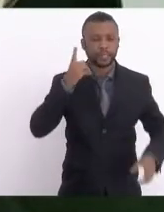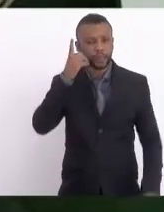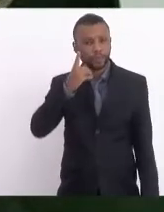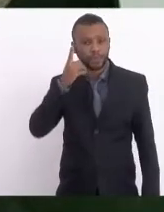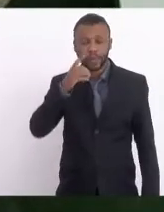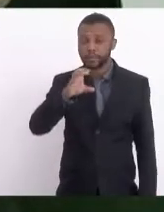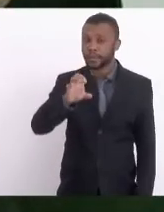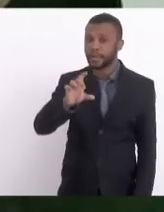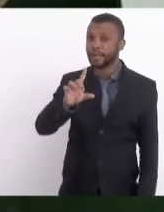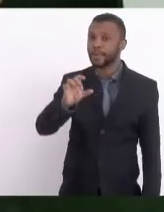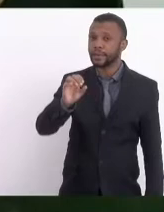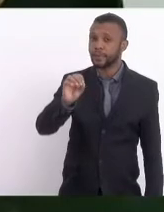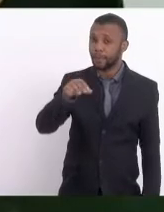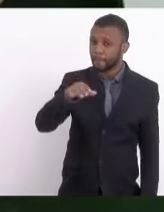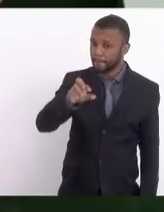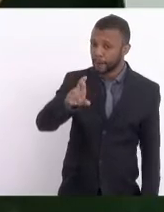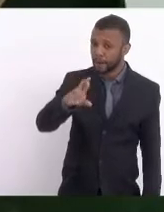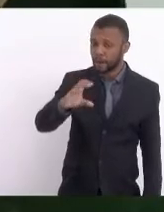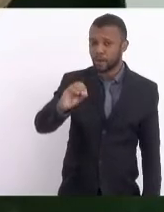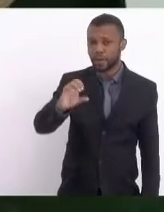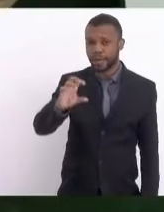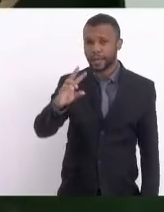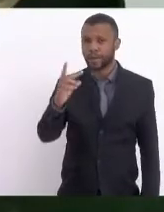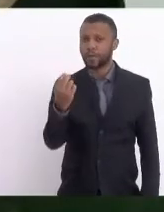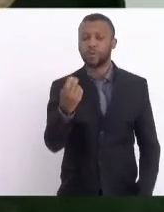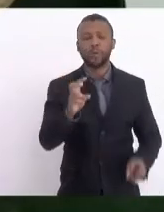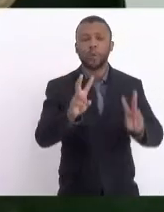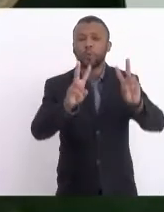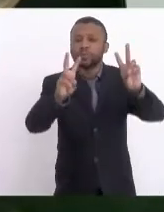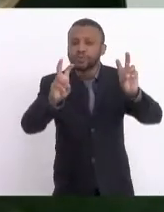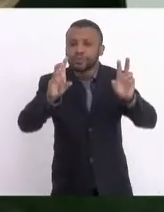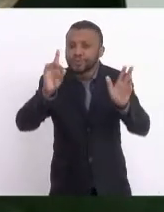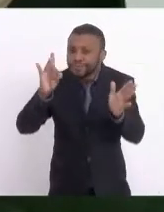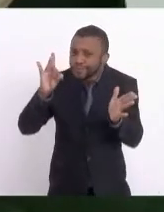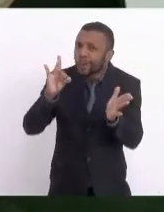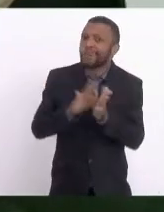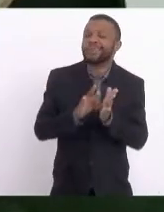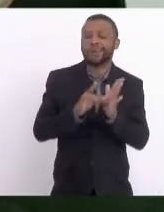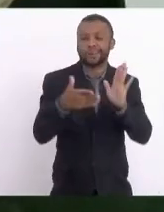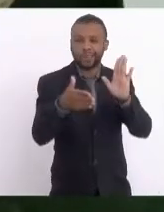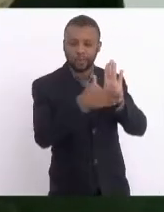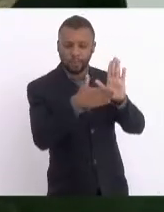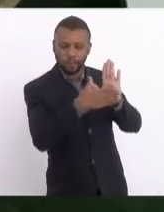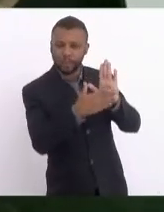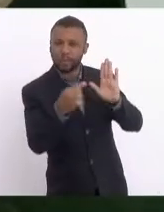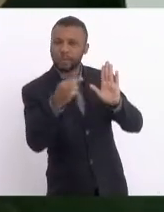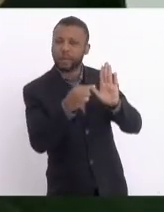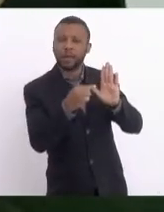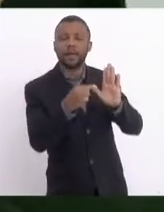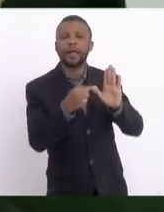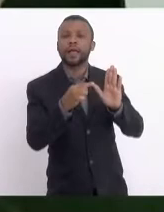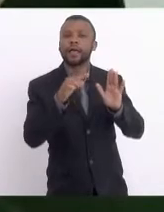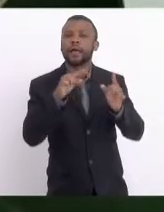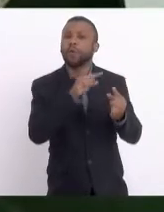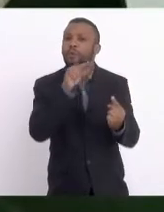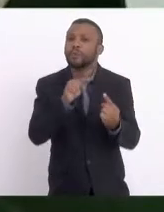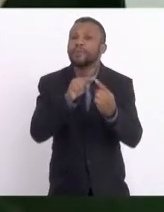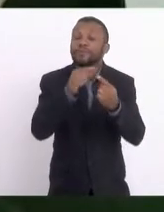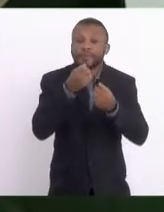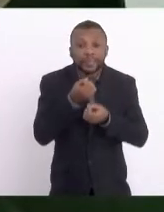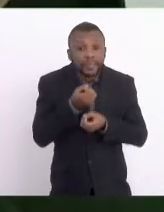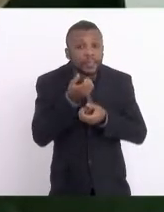dessa proposta do deputado Carlos Macedo é Declara como